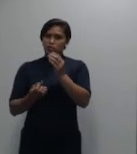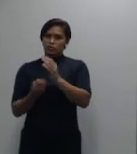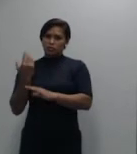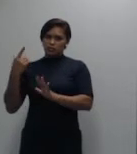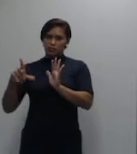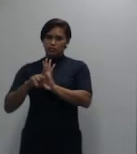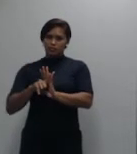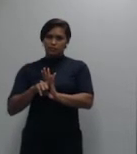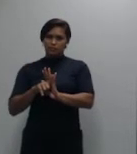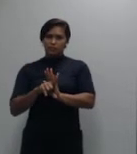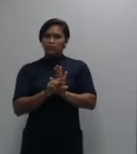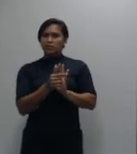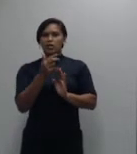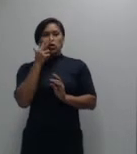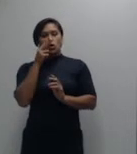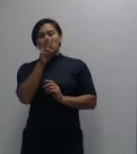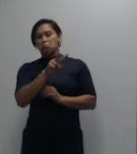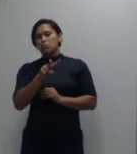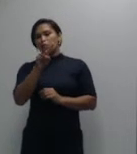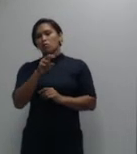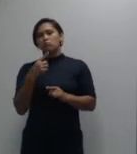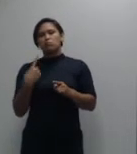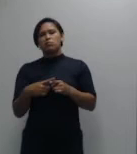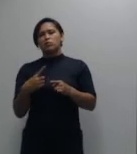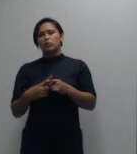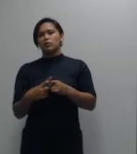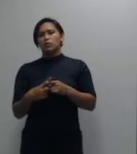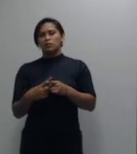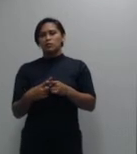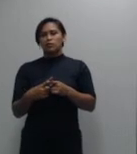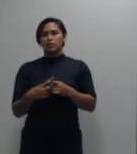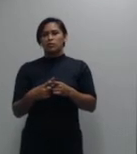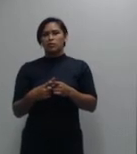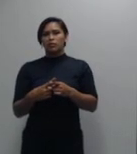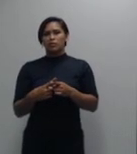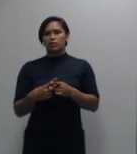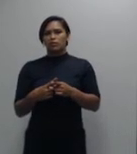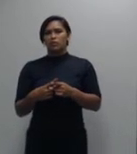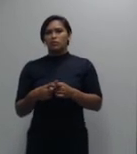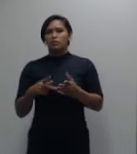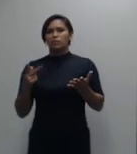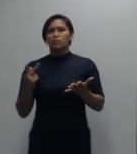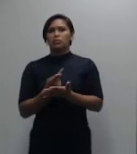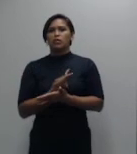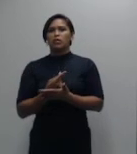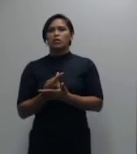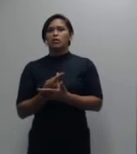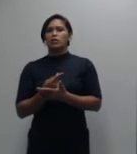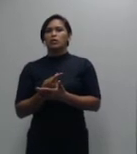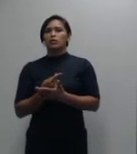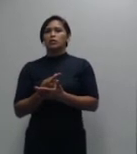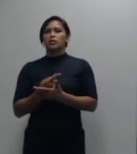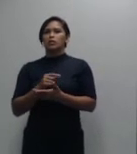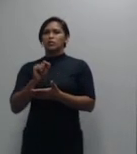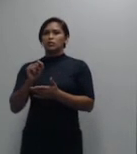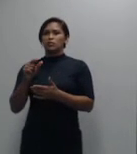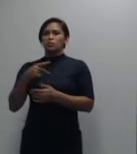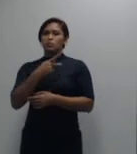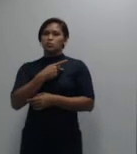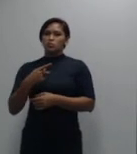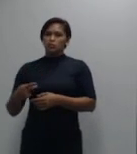não vídeo aqui ações para a concessão pela presidência dela